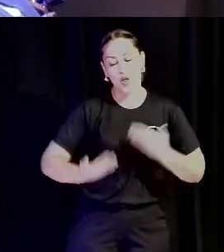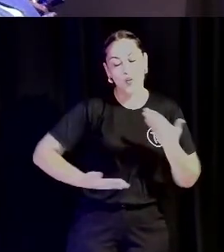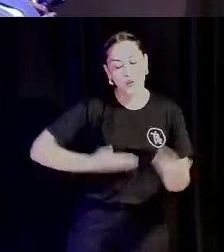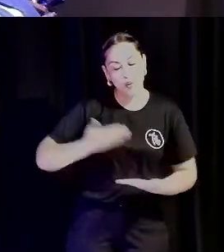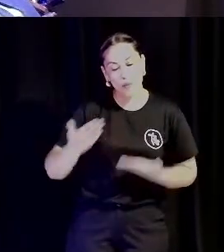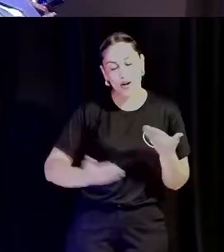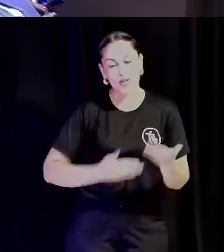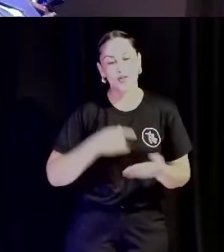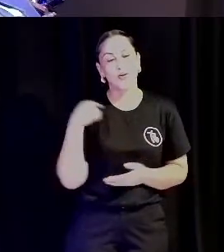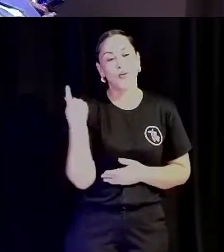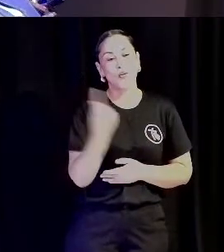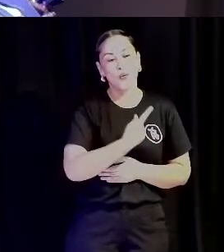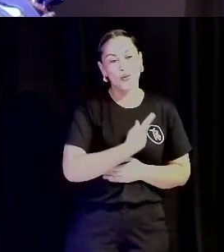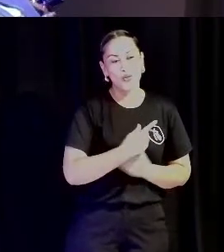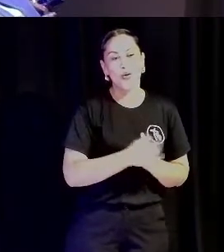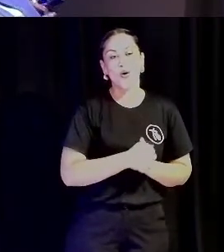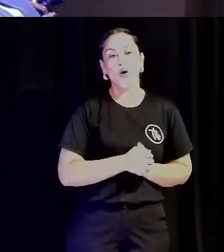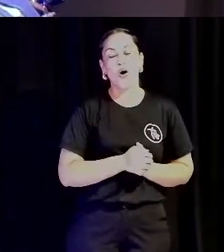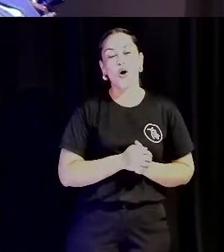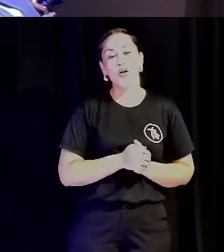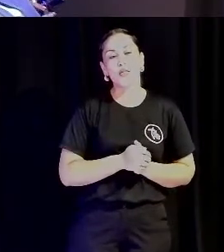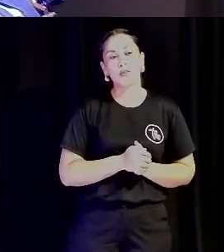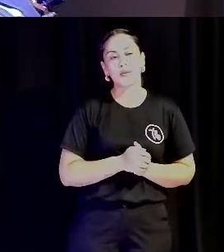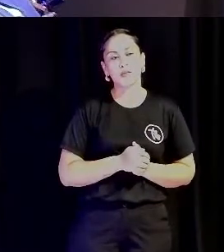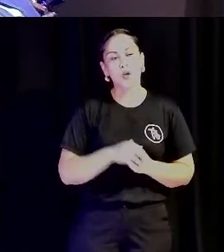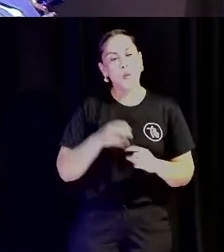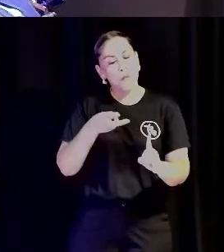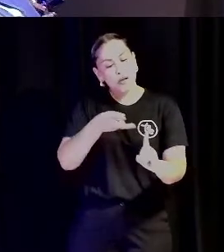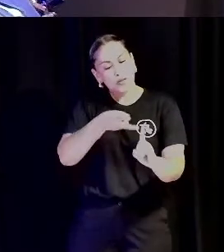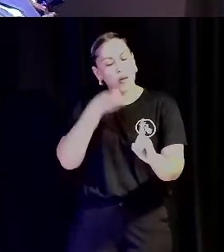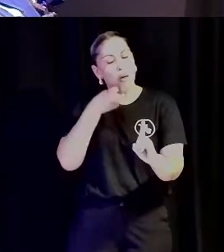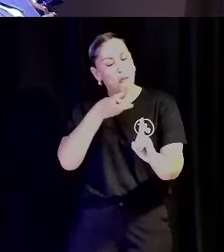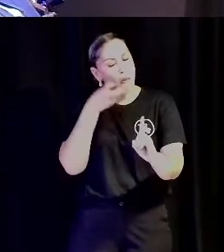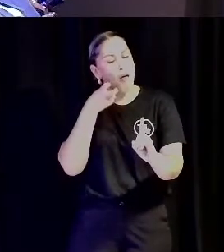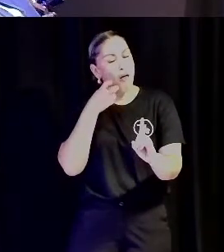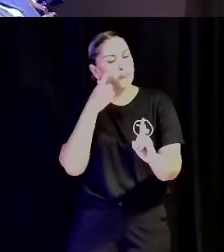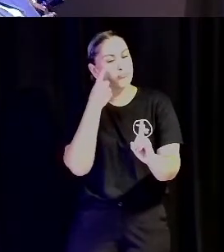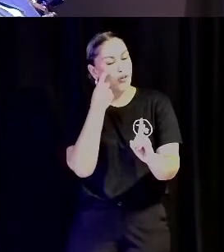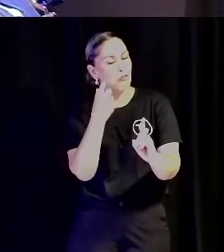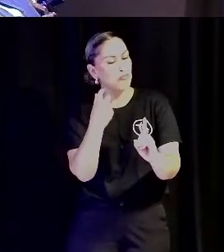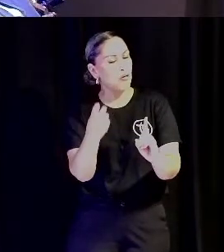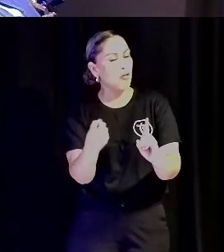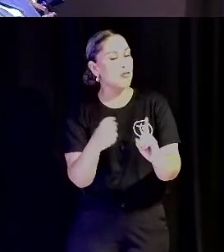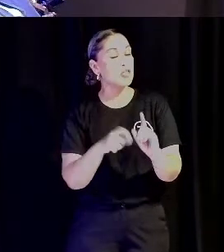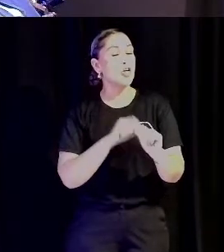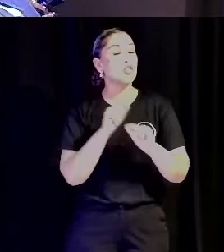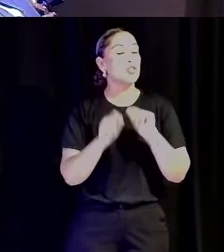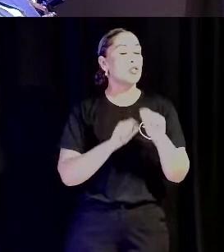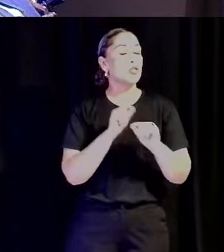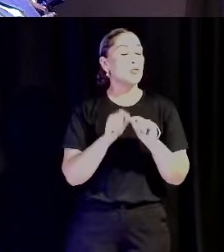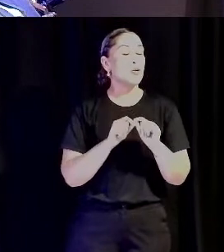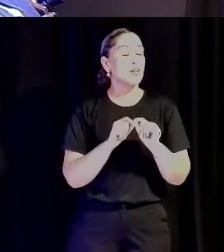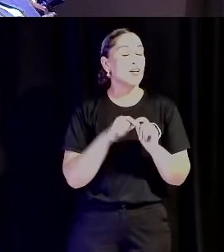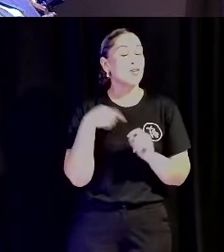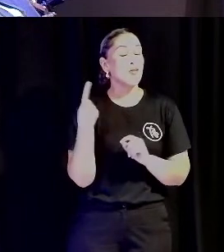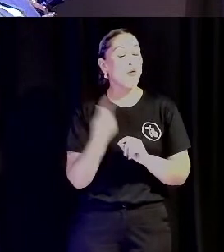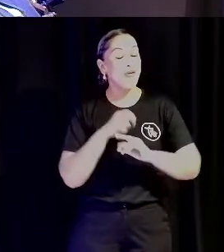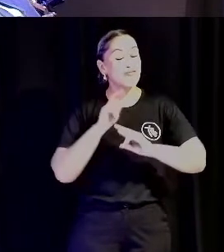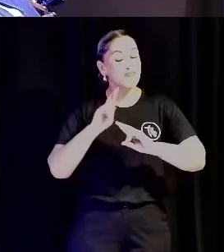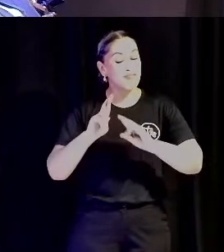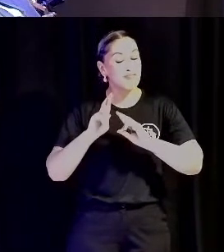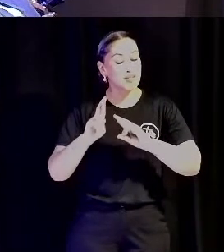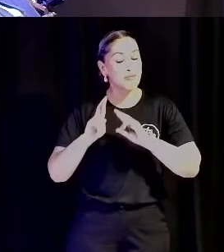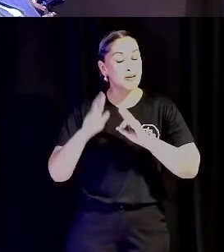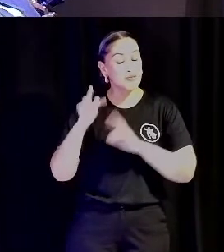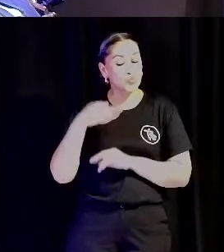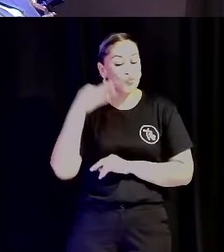compartilhou conosco uma perspectiva muito interessante em dizer que, bem, muito se espera do que virá